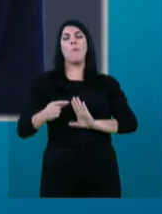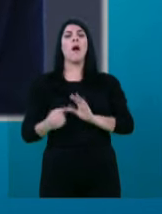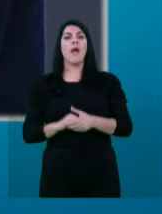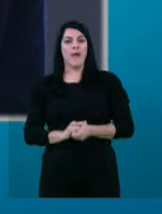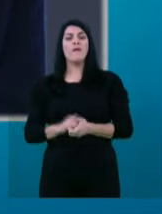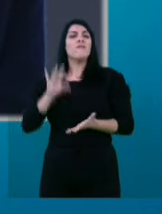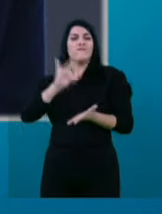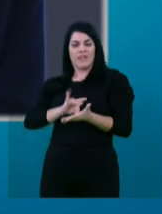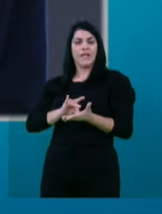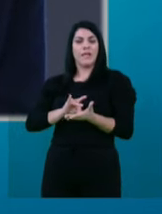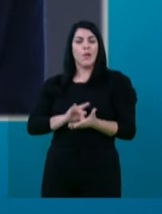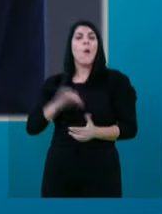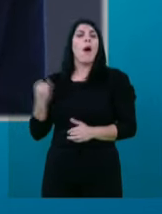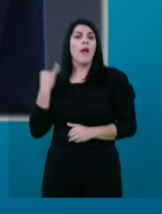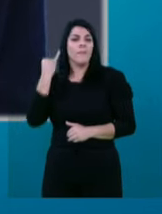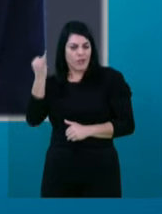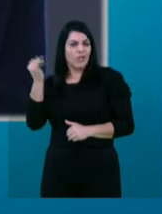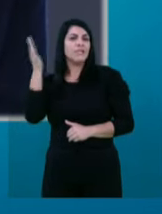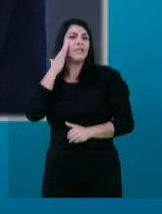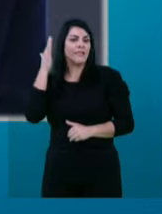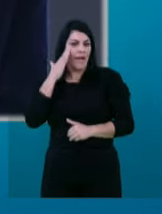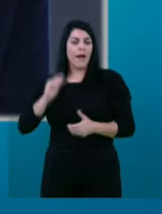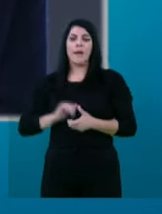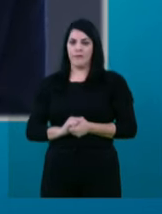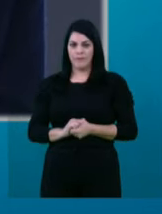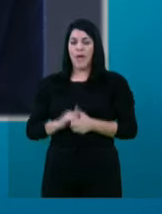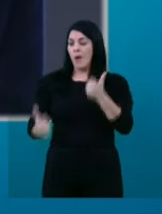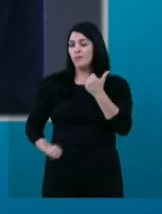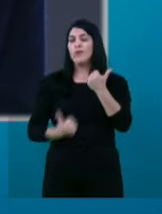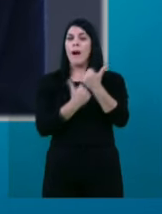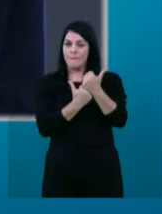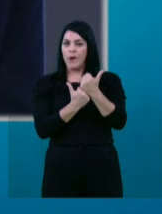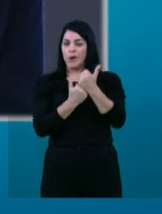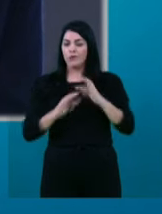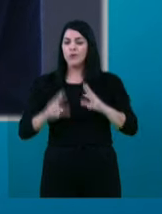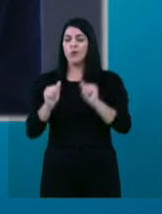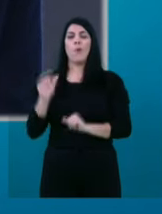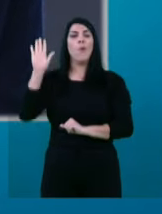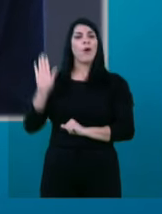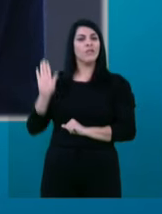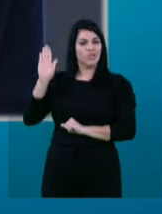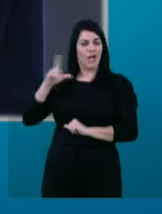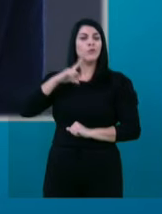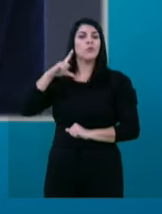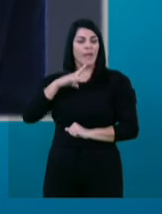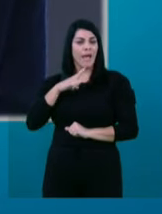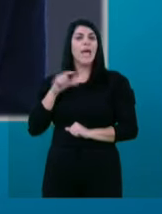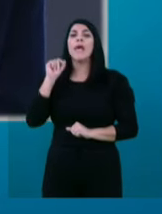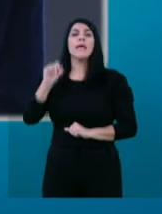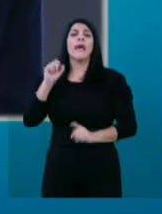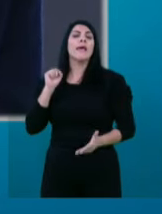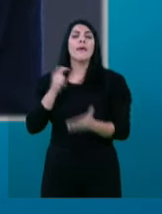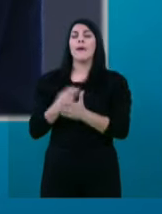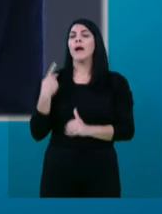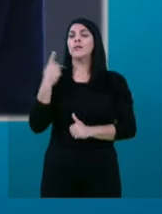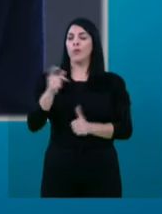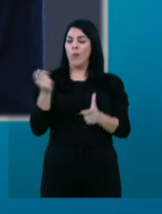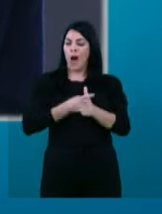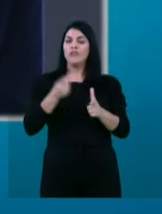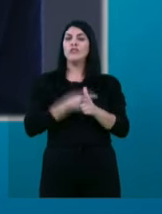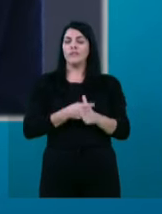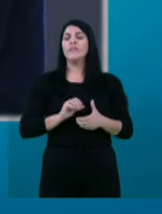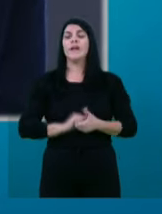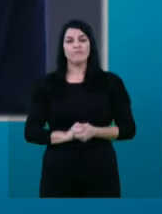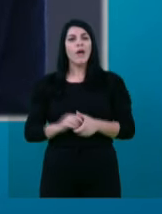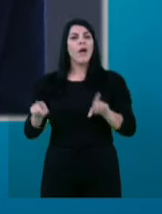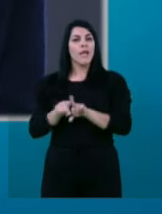transparente. É muito importante saber os apoios que os candidatos têm, quem paga as suas contas. E